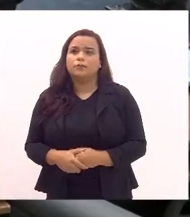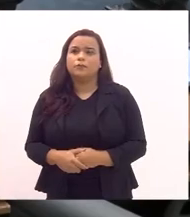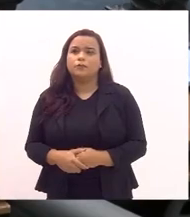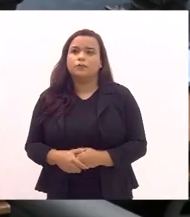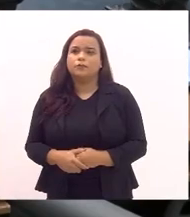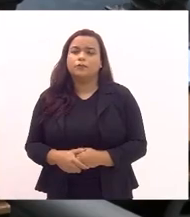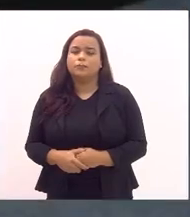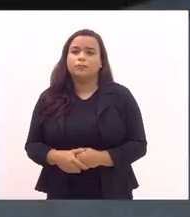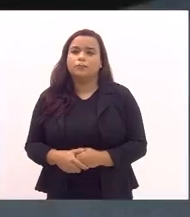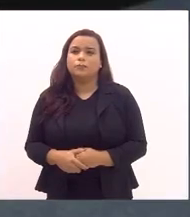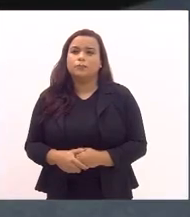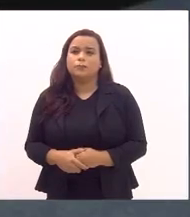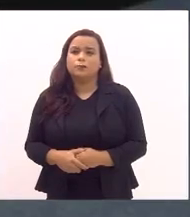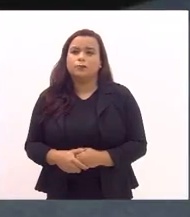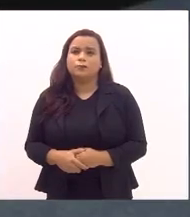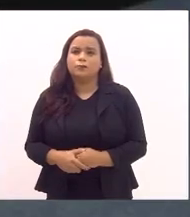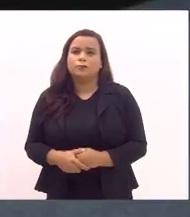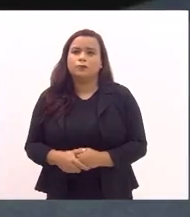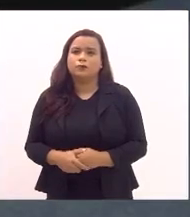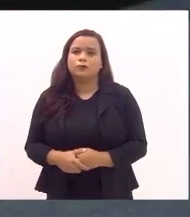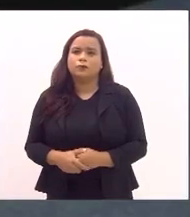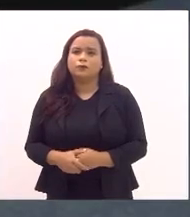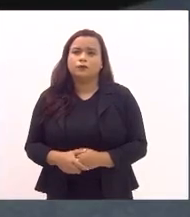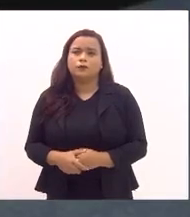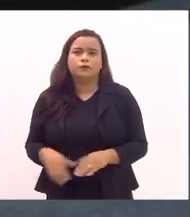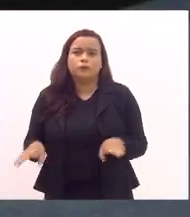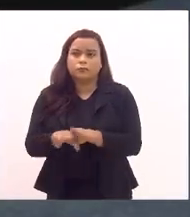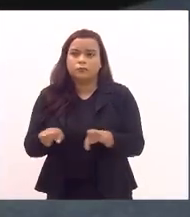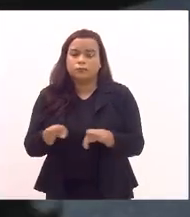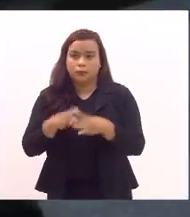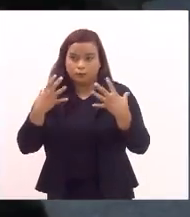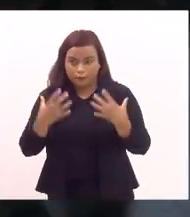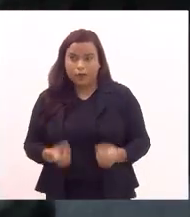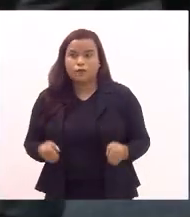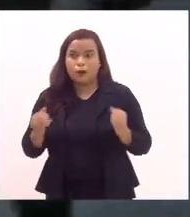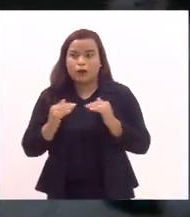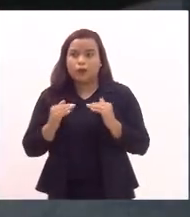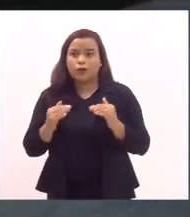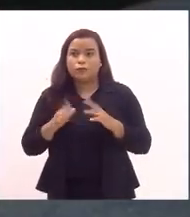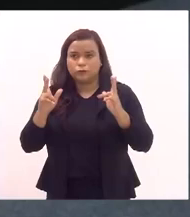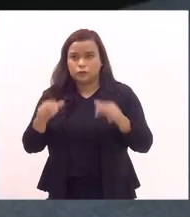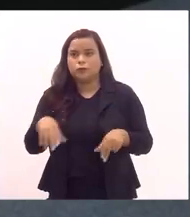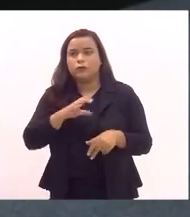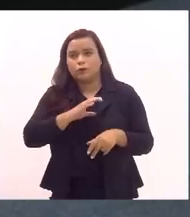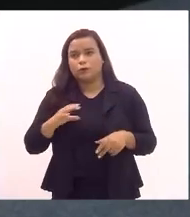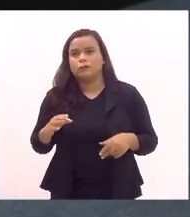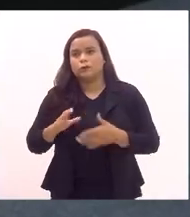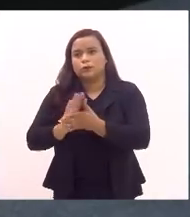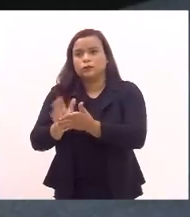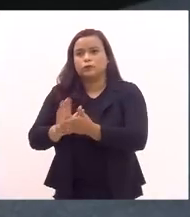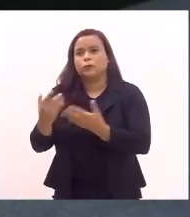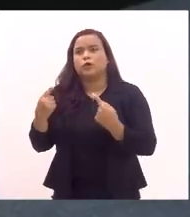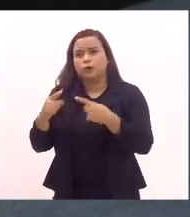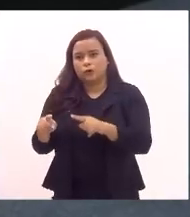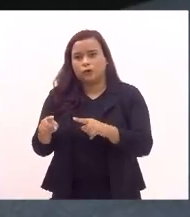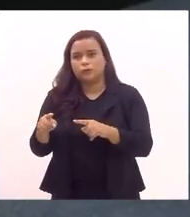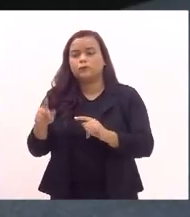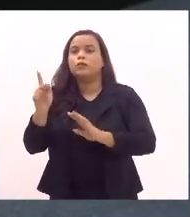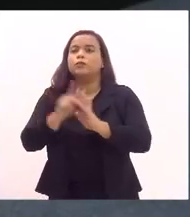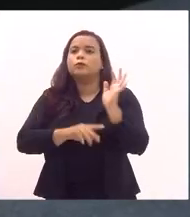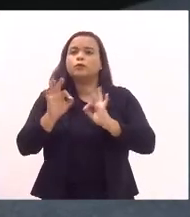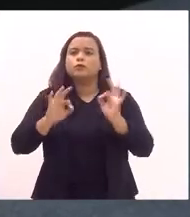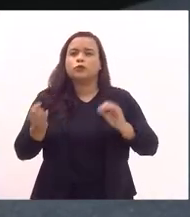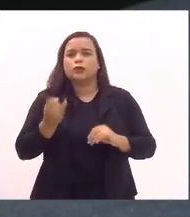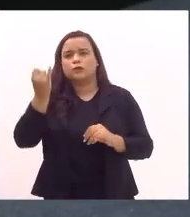a sua Presidente igualmente favorável como demos na comissão contra discriminação a um